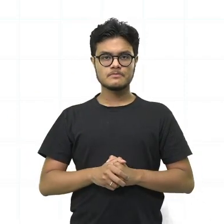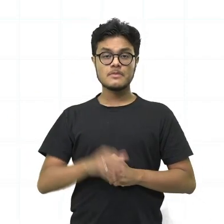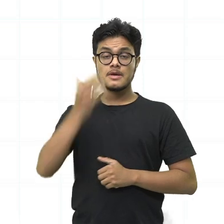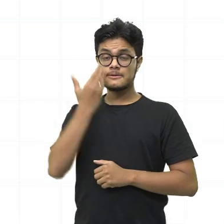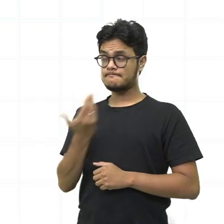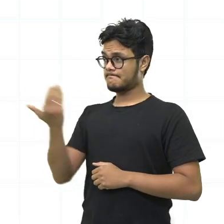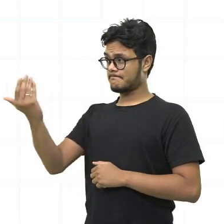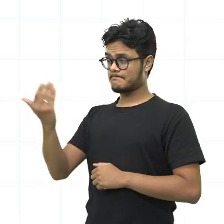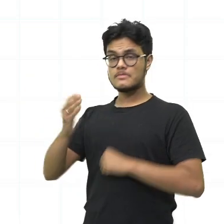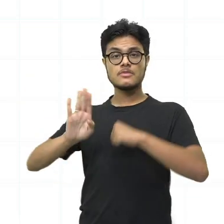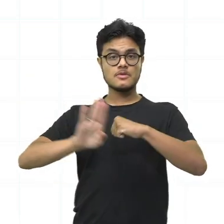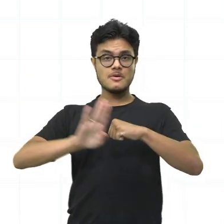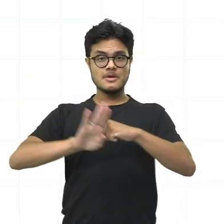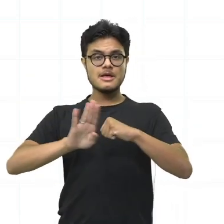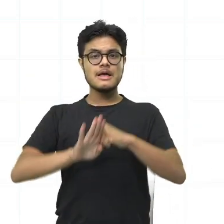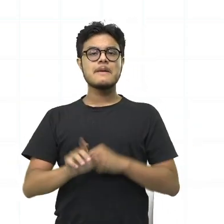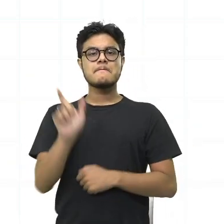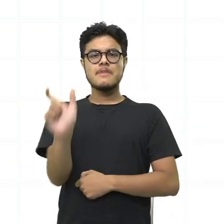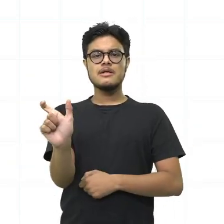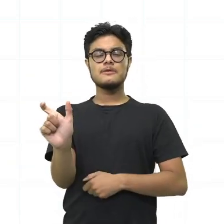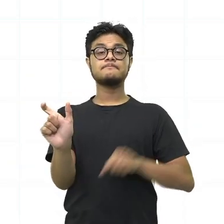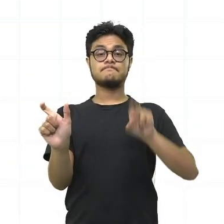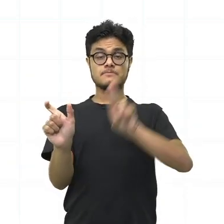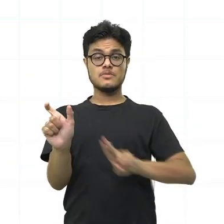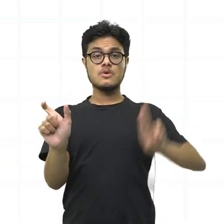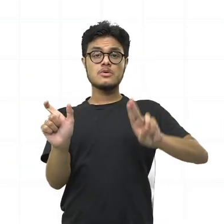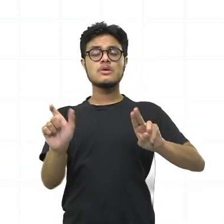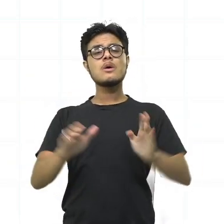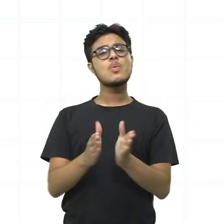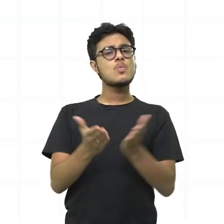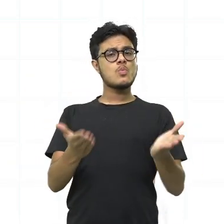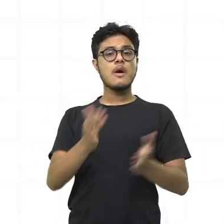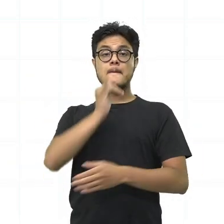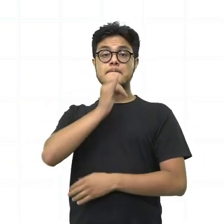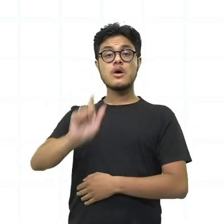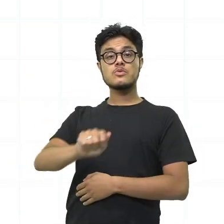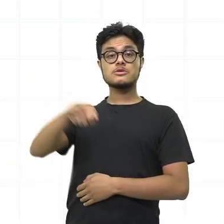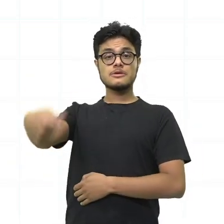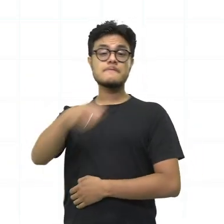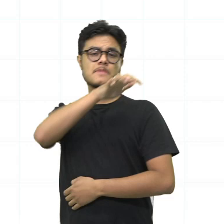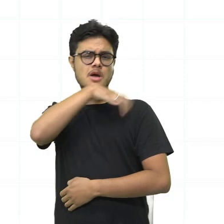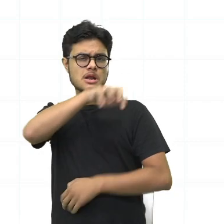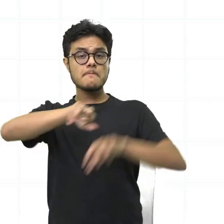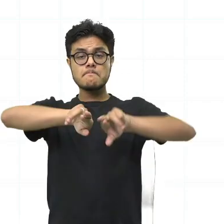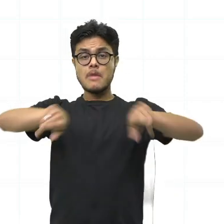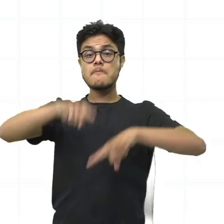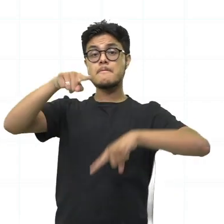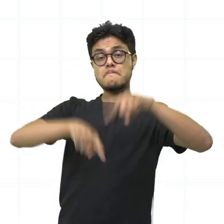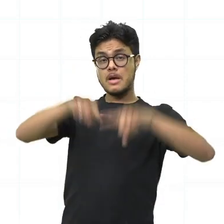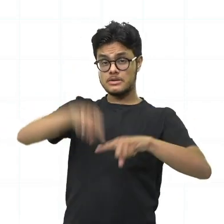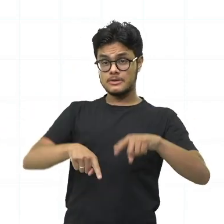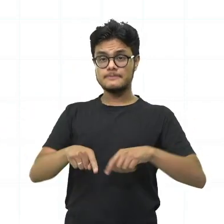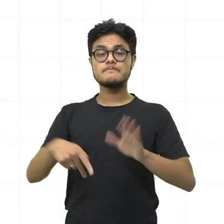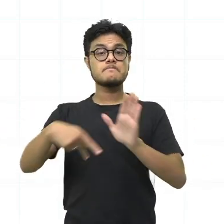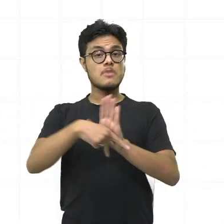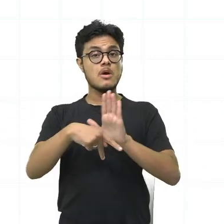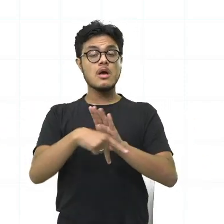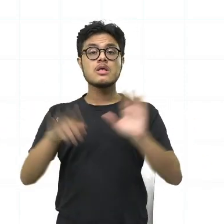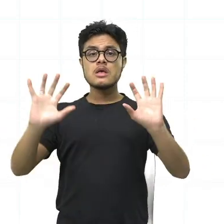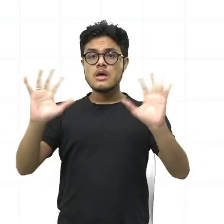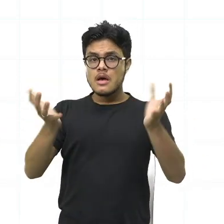substantivo, então, é a classe de palavras usada para dar nome aos seres, objetos,